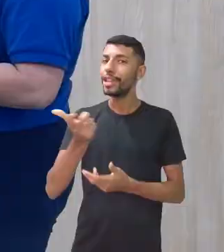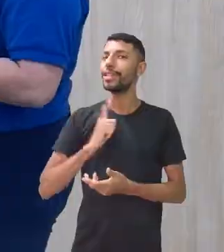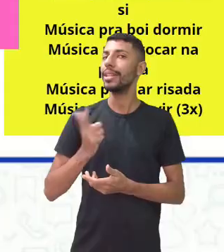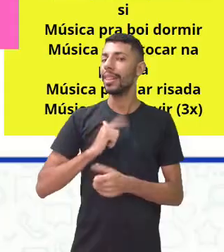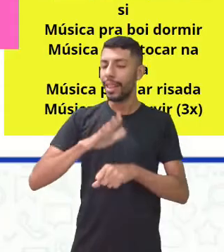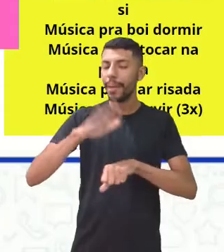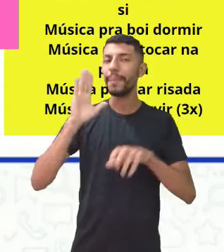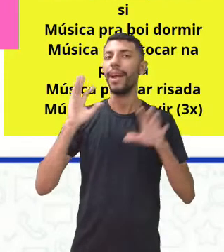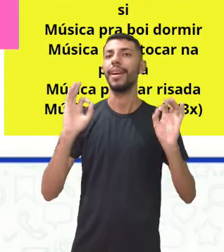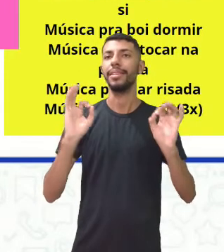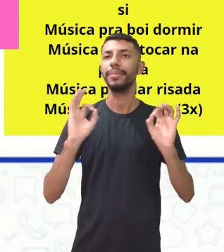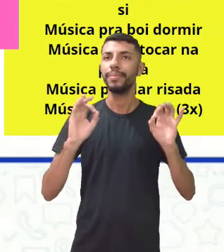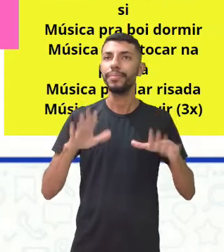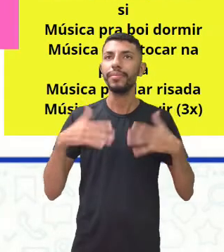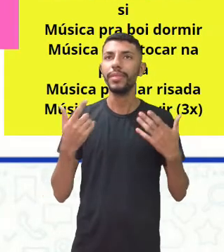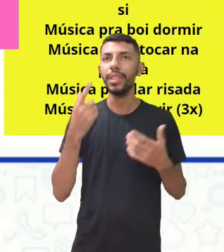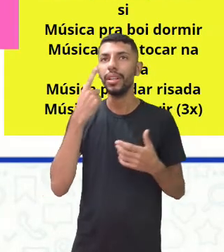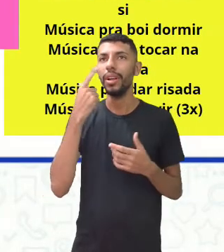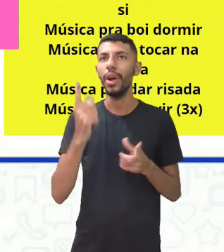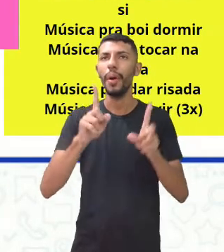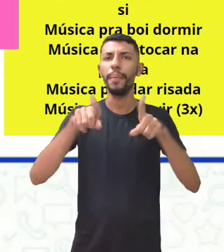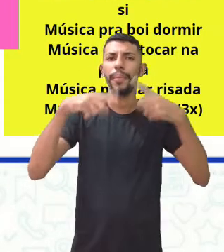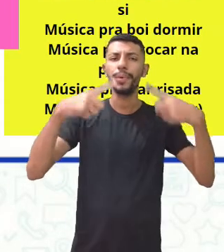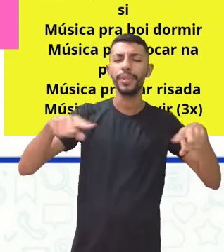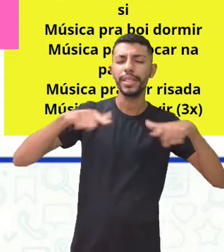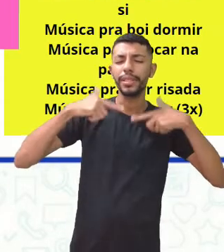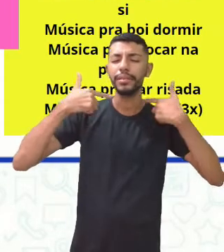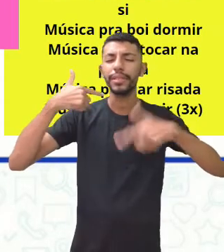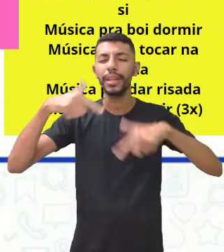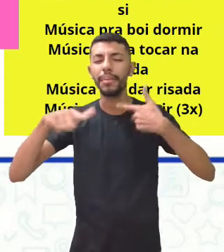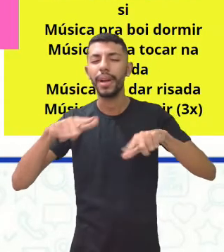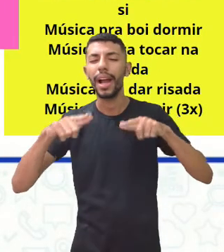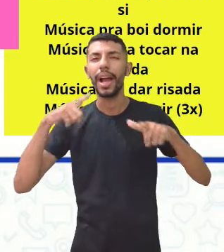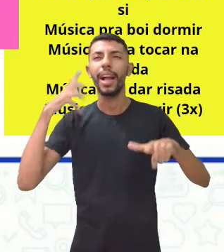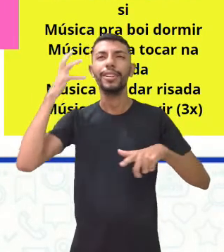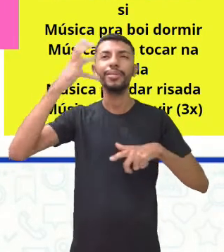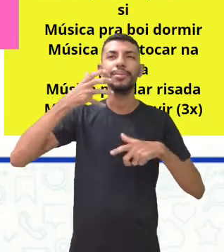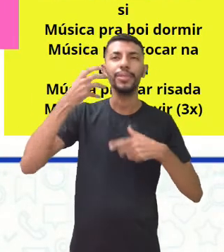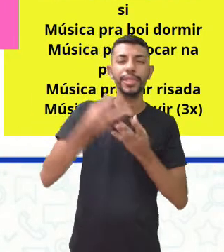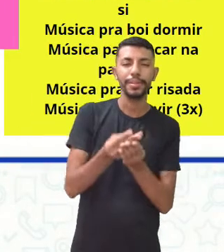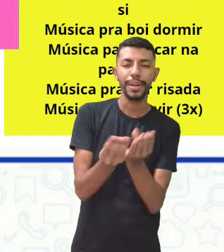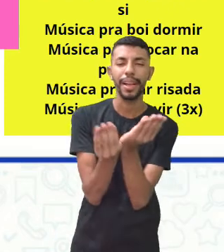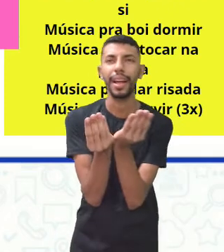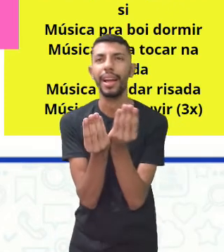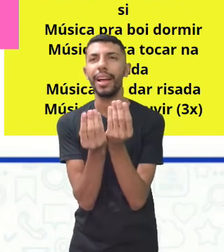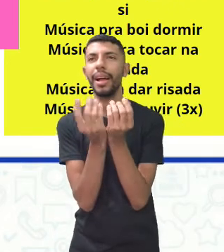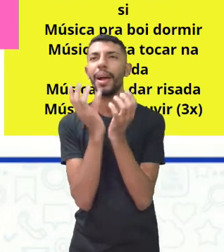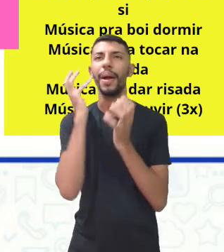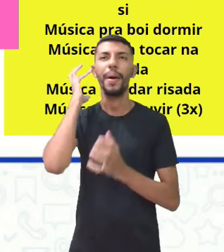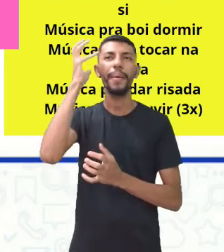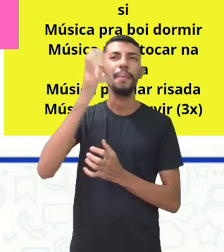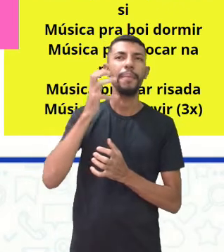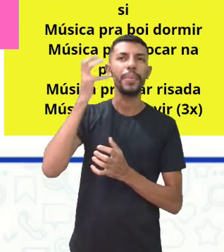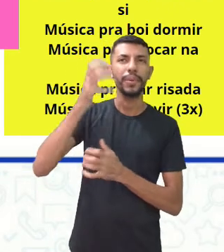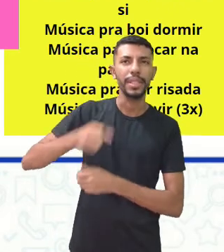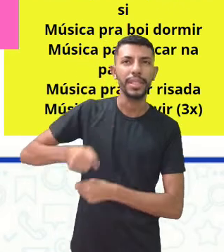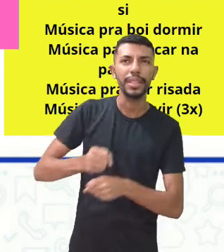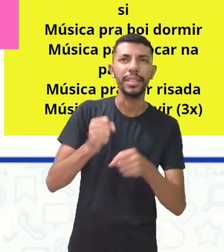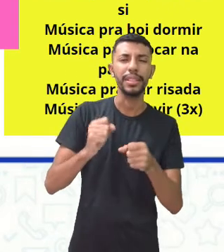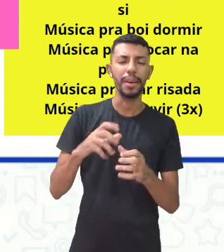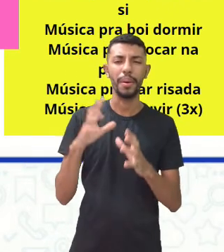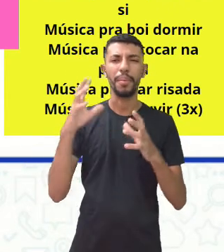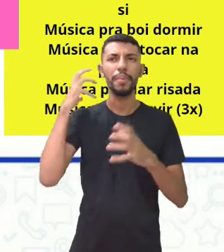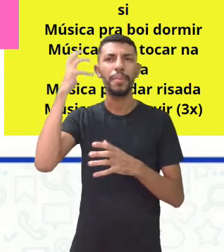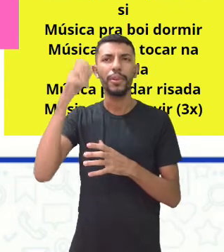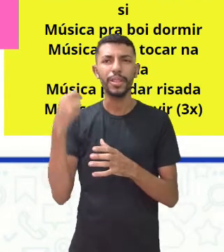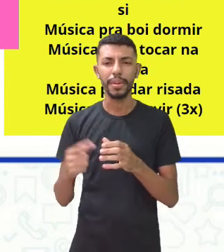mais. Então, ele fala aí música para ouvir no trabalho, música para jogar baralho, música para arrastar corrente, para subir